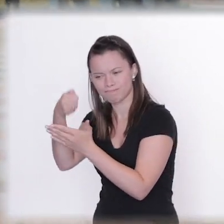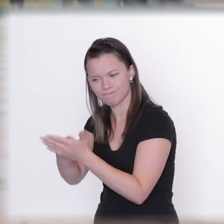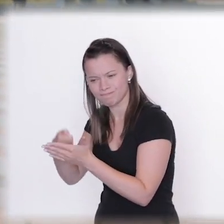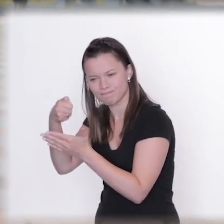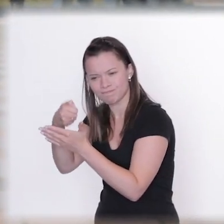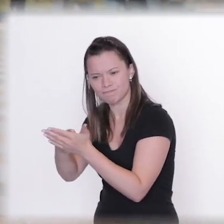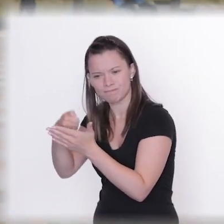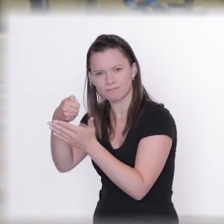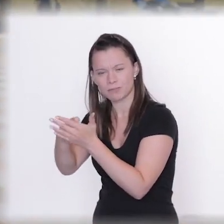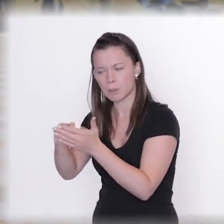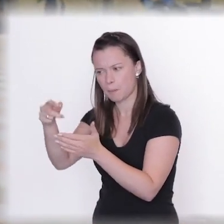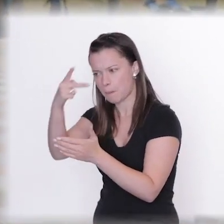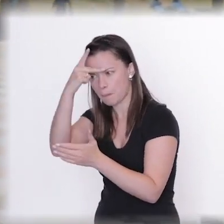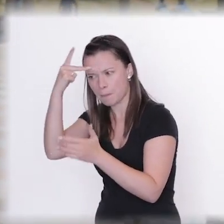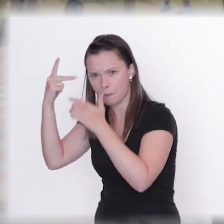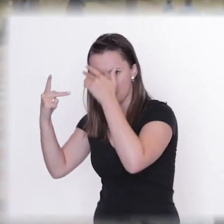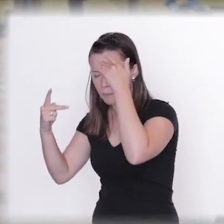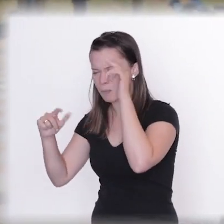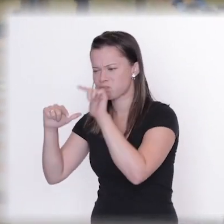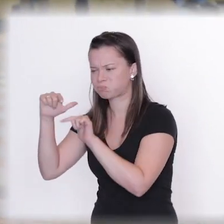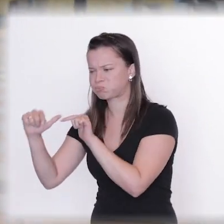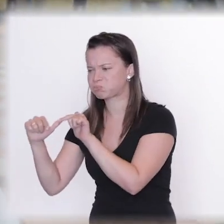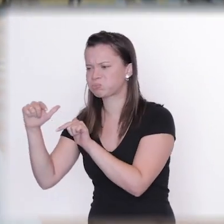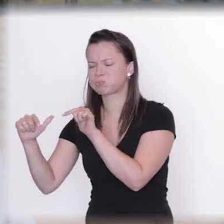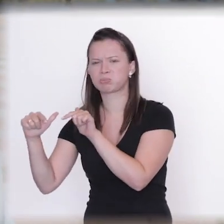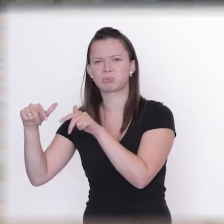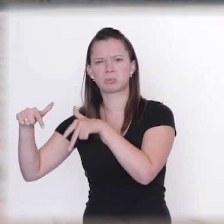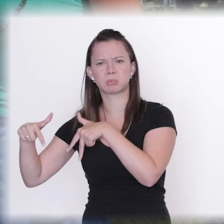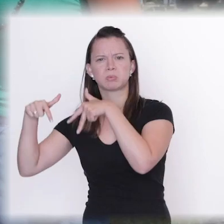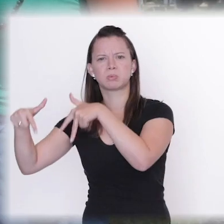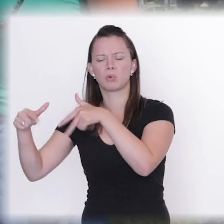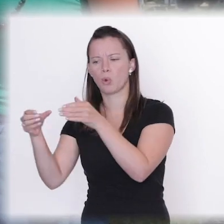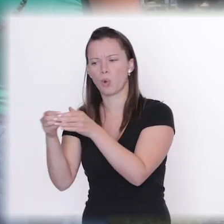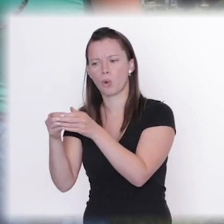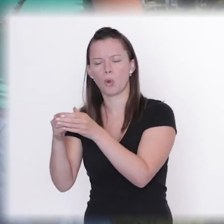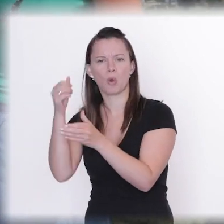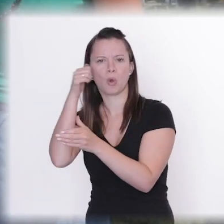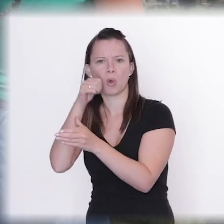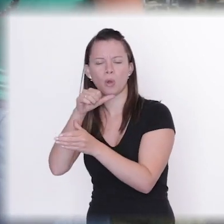trabalhadoras e trabalhadores da década de 70 e 80, clubes de mães,